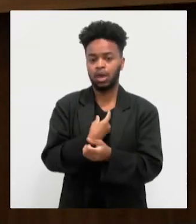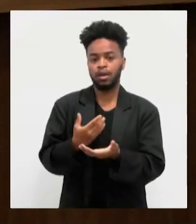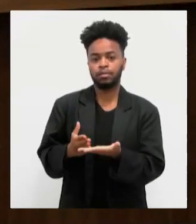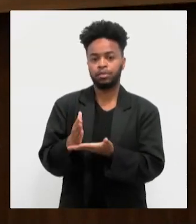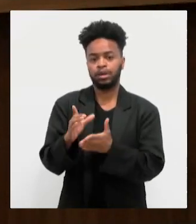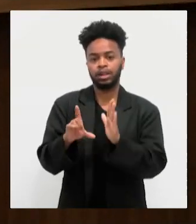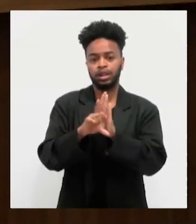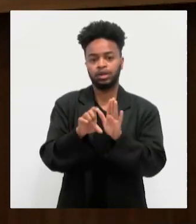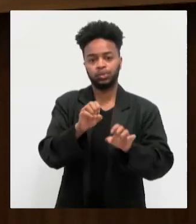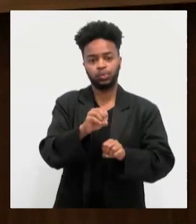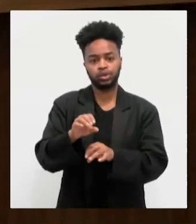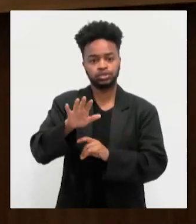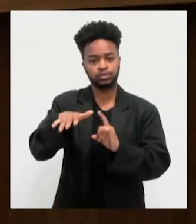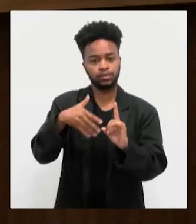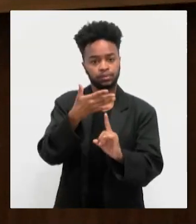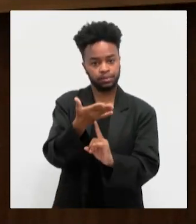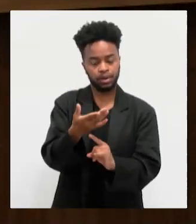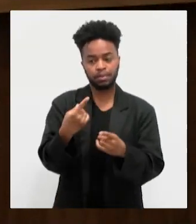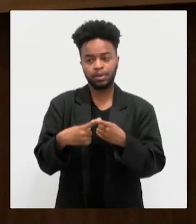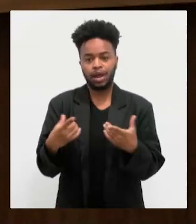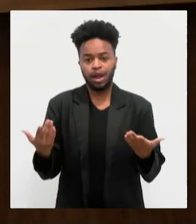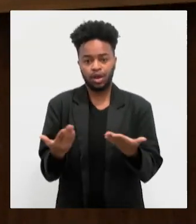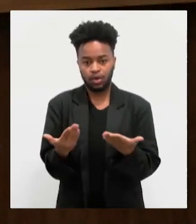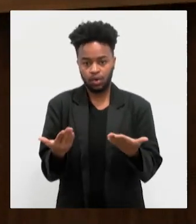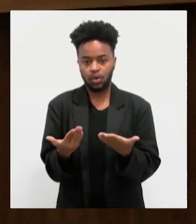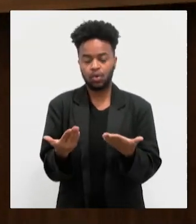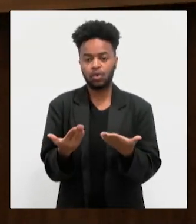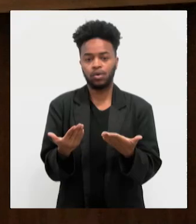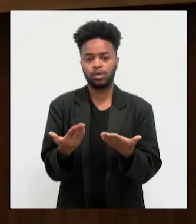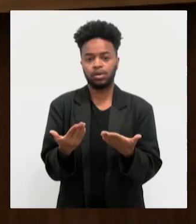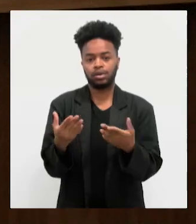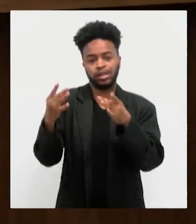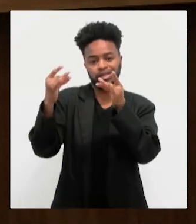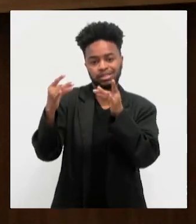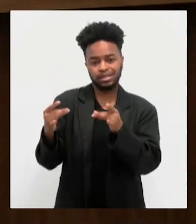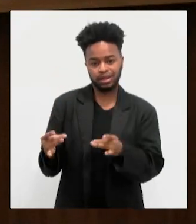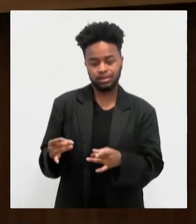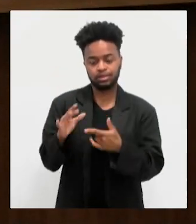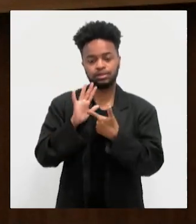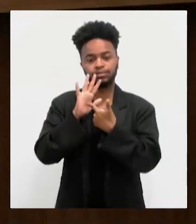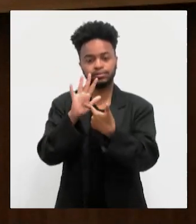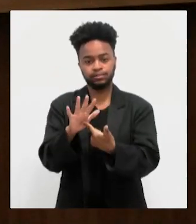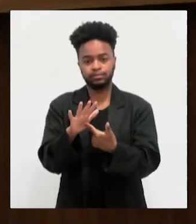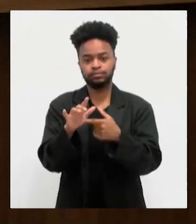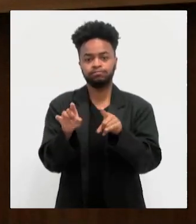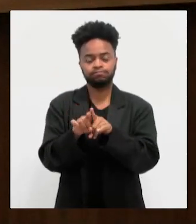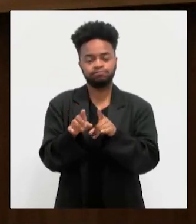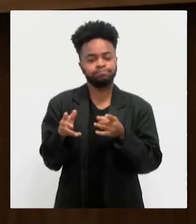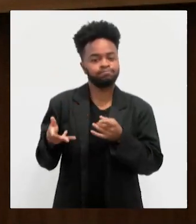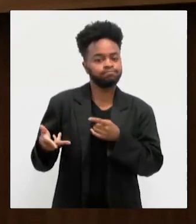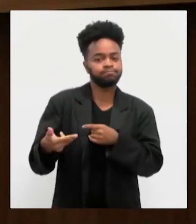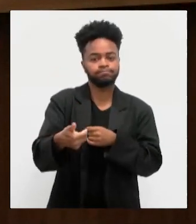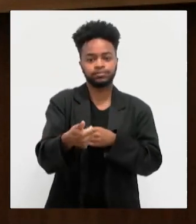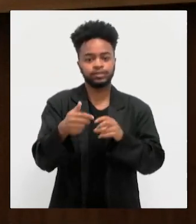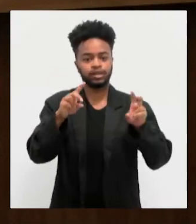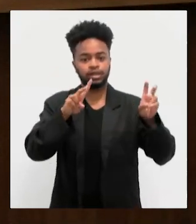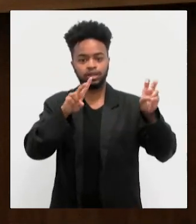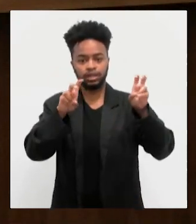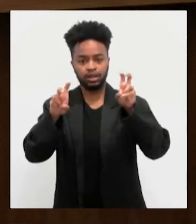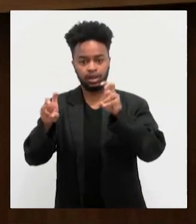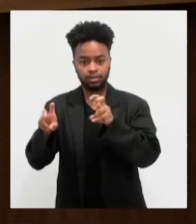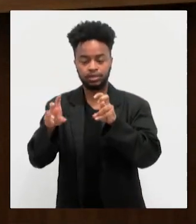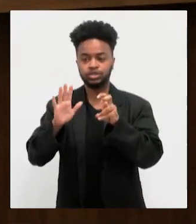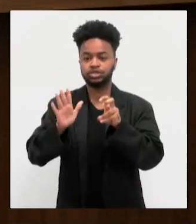Educação Ambiental, que agora, em bom momento, é detalhada e enriquecida com temas que,